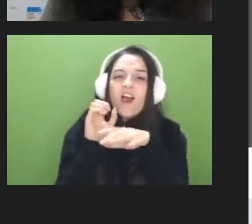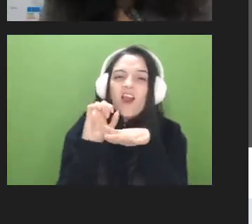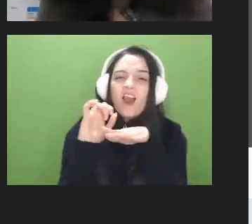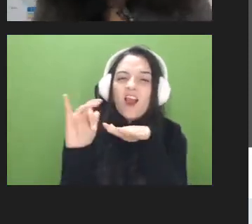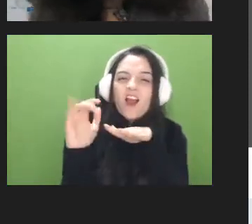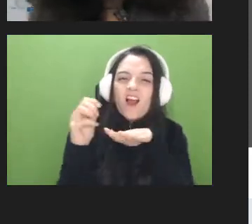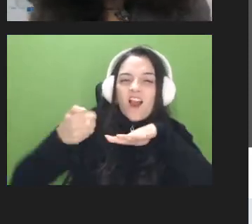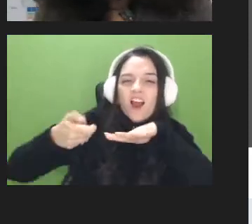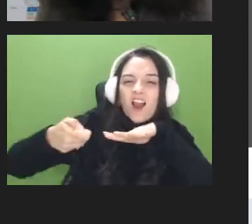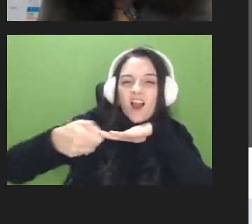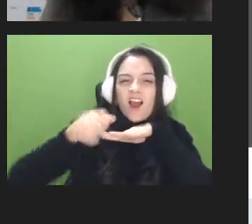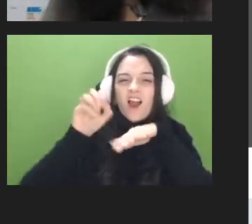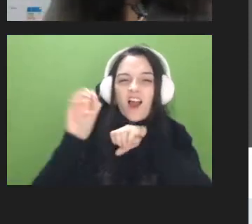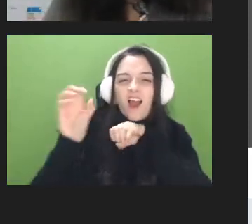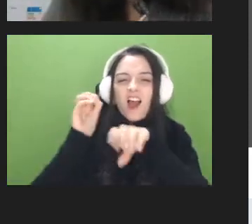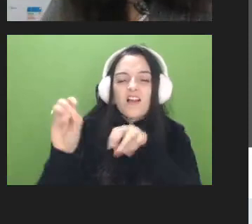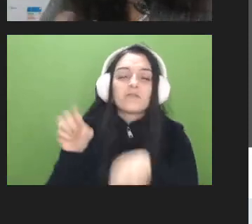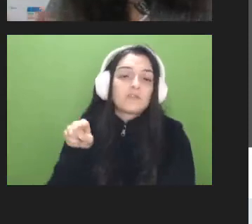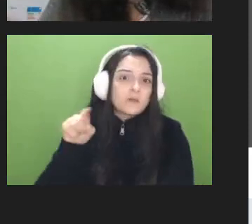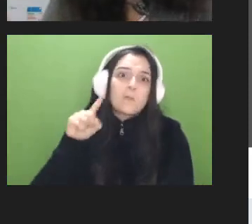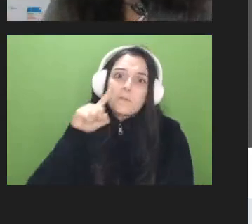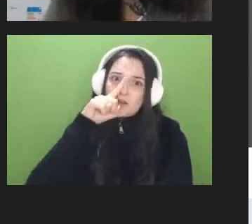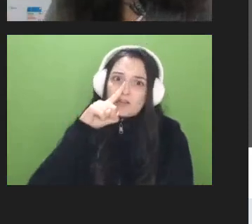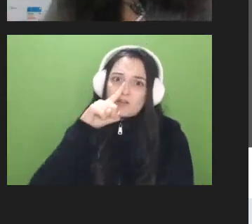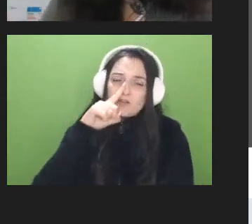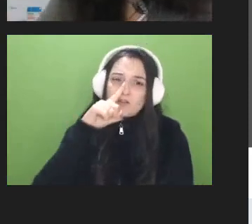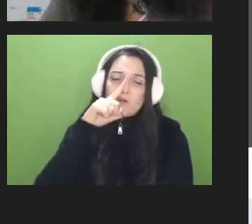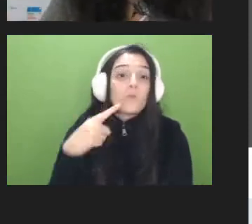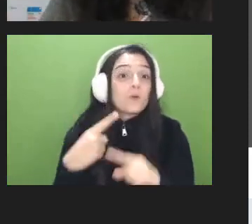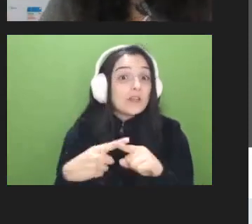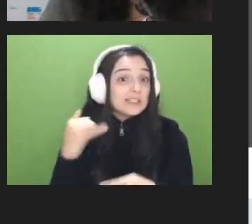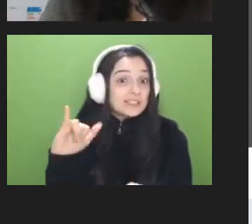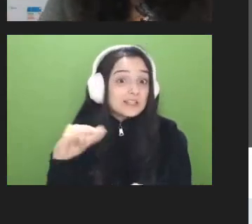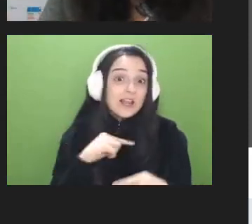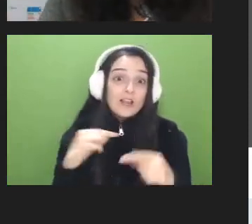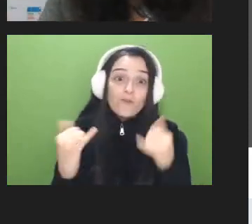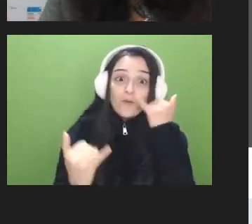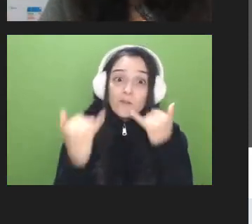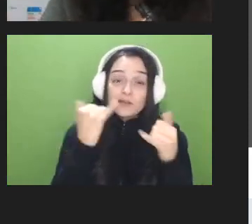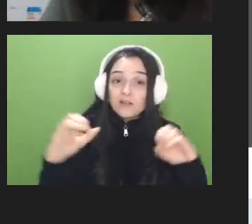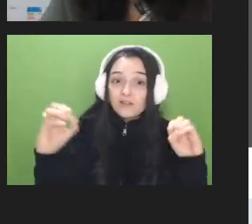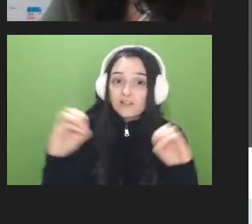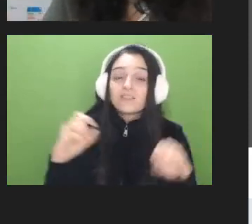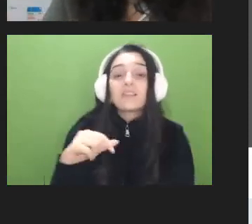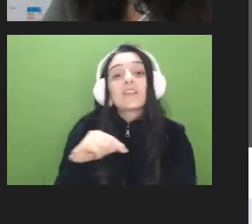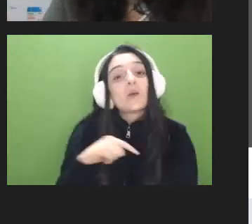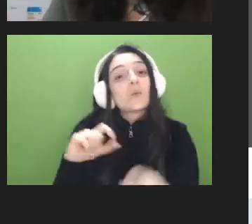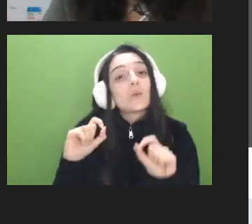temática. E isso é muito perigoso, né? Porque onde existe desinformação, existe um terreno muito fértil